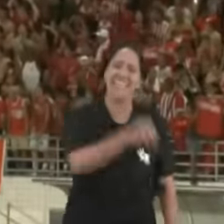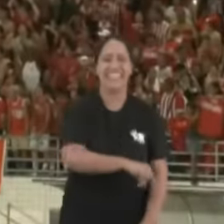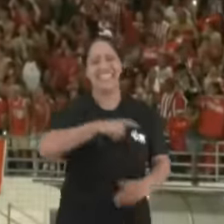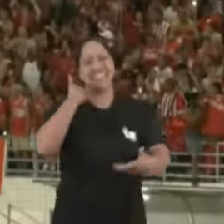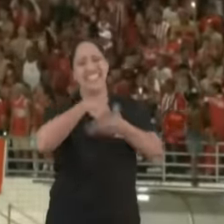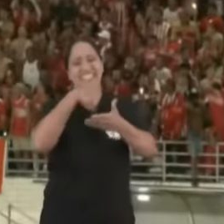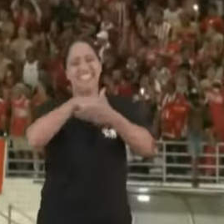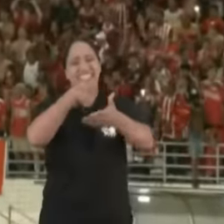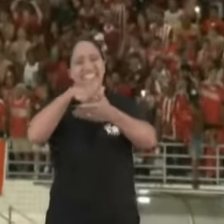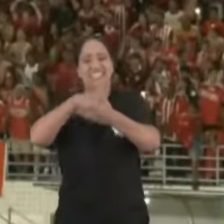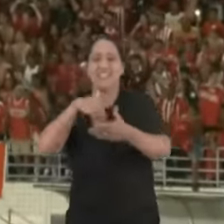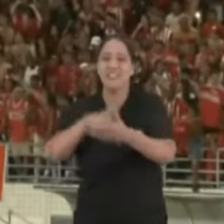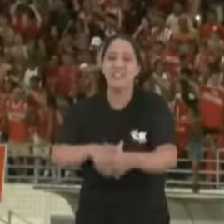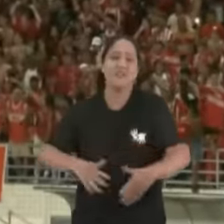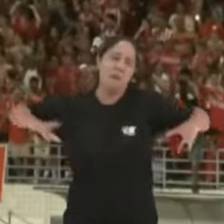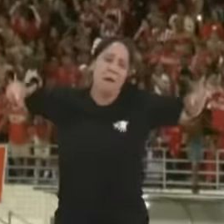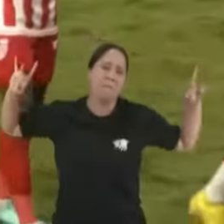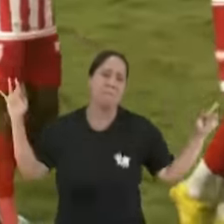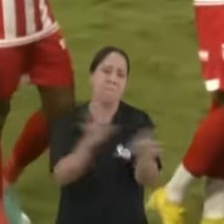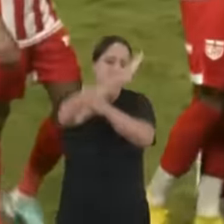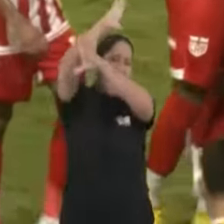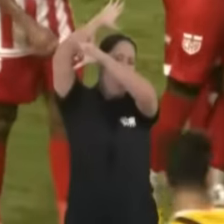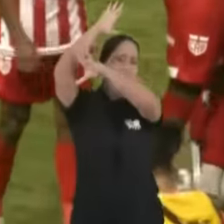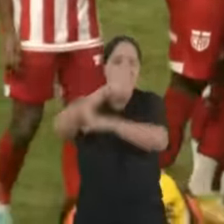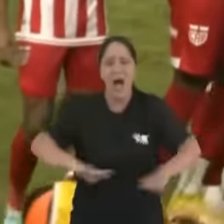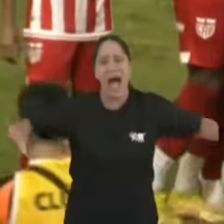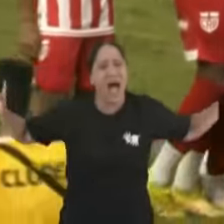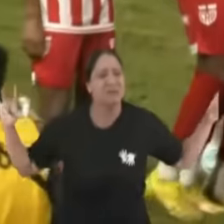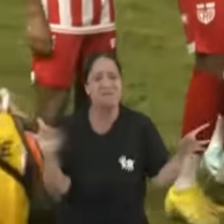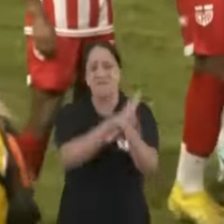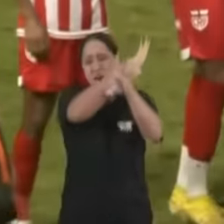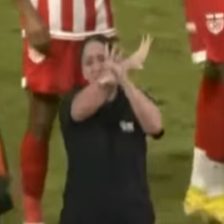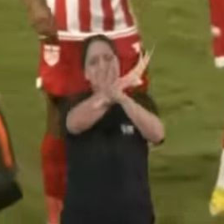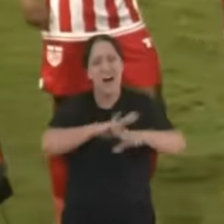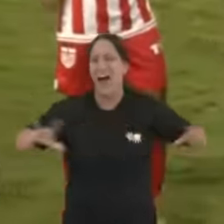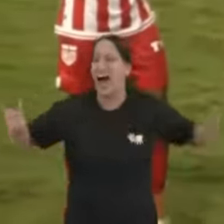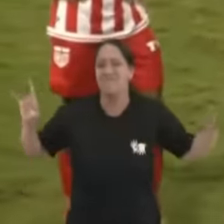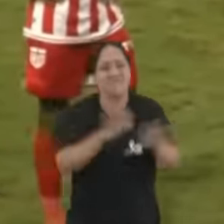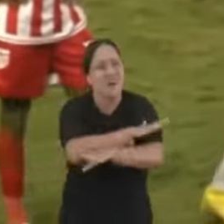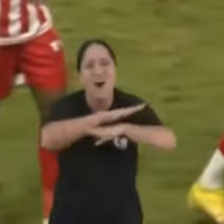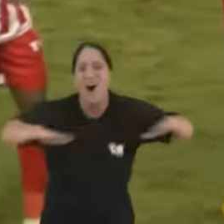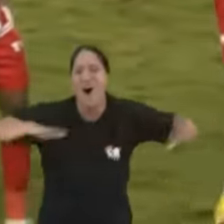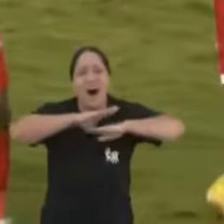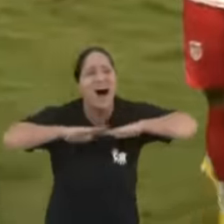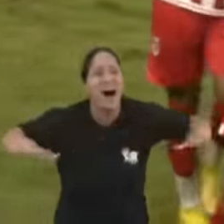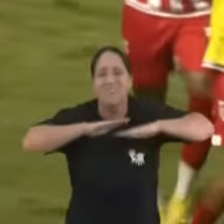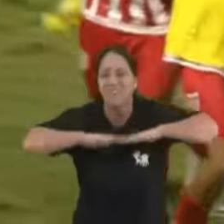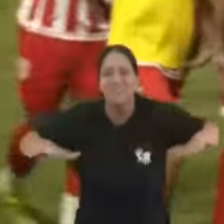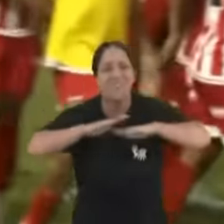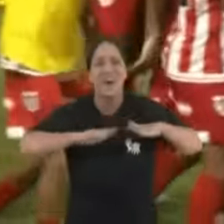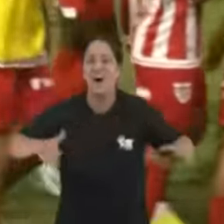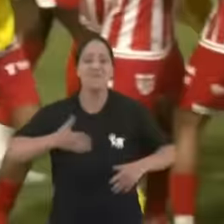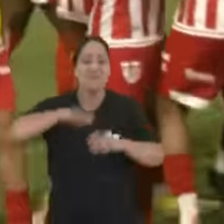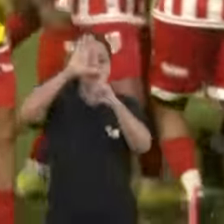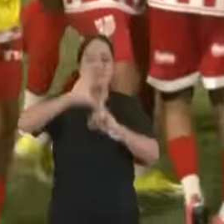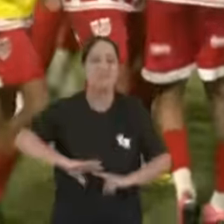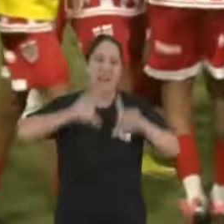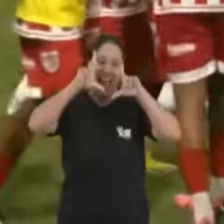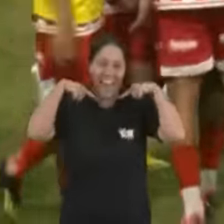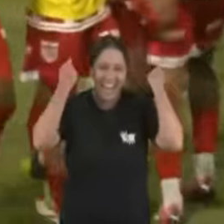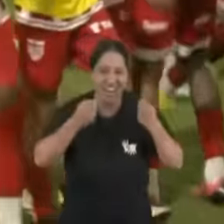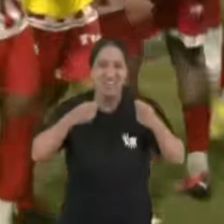GG para fechar o caixão do Asa e decretar o título de Campeonato Alagoano para o time do